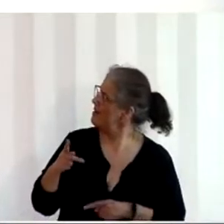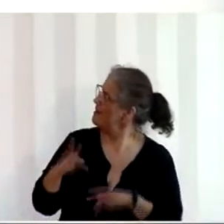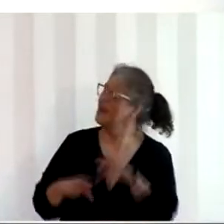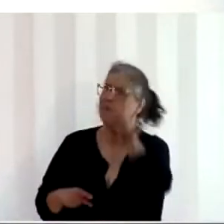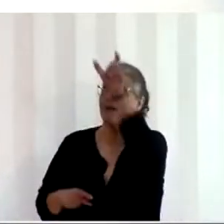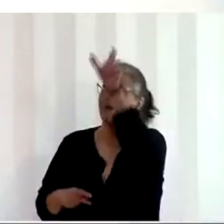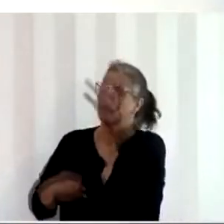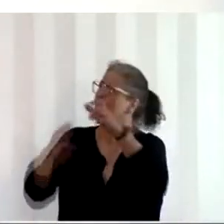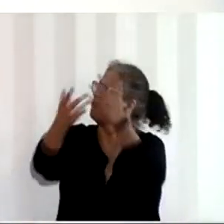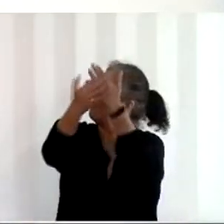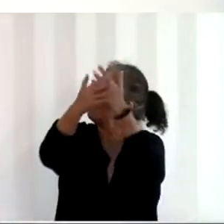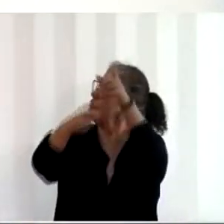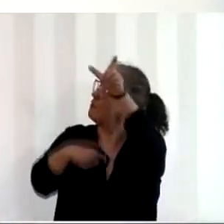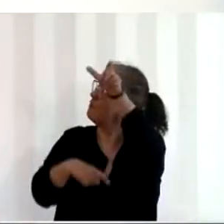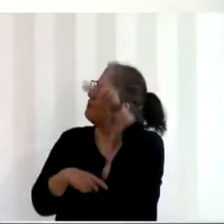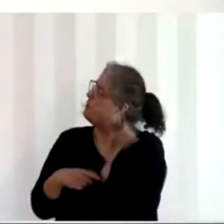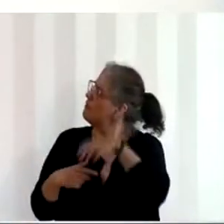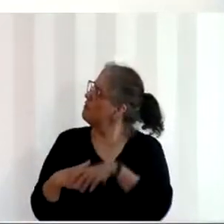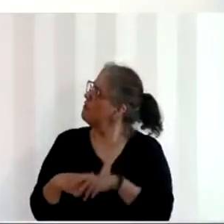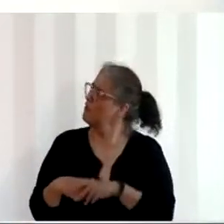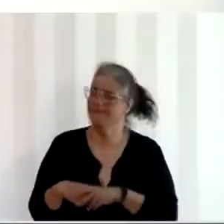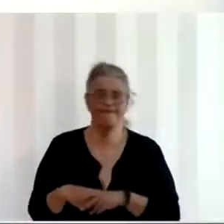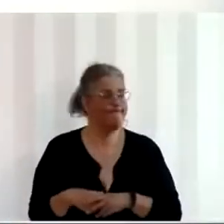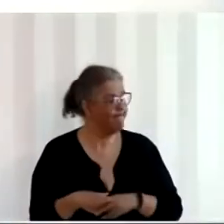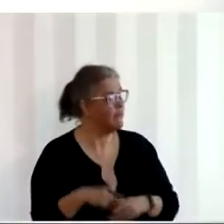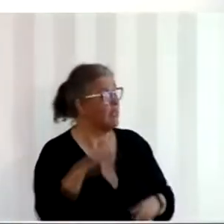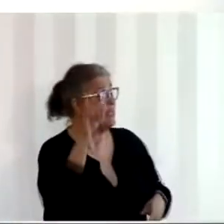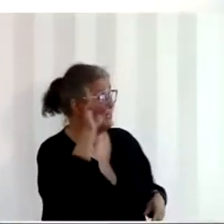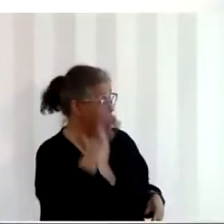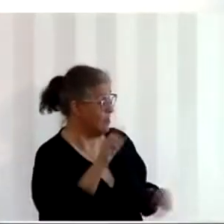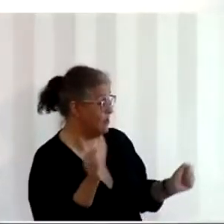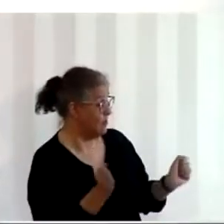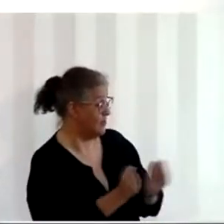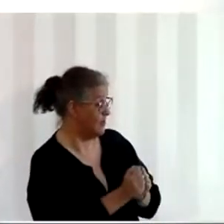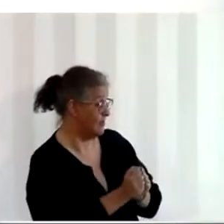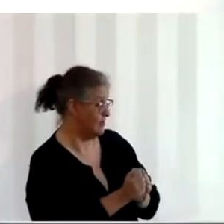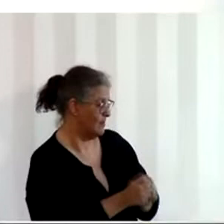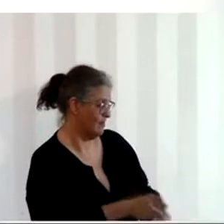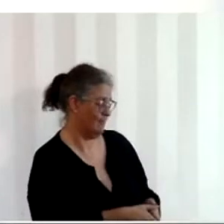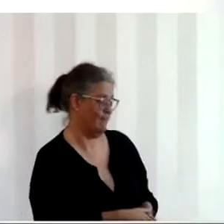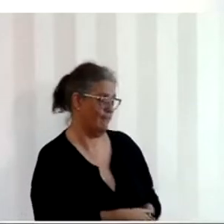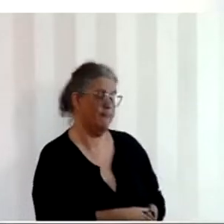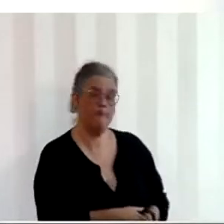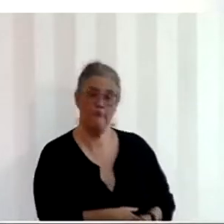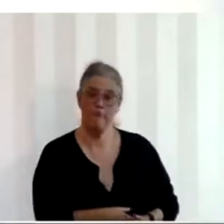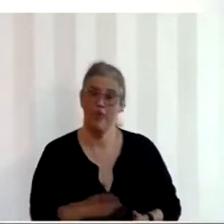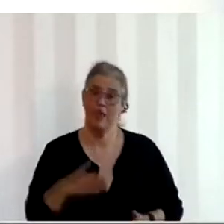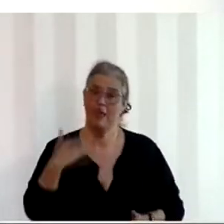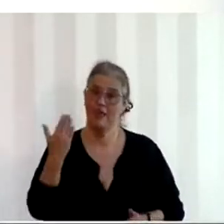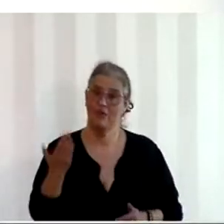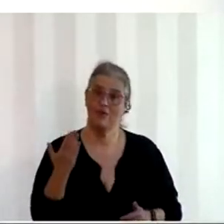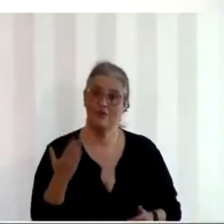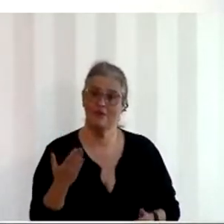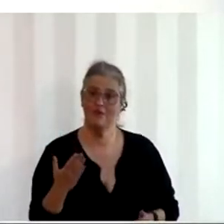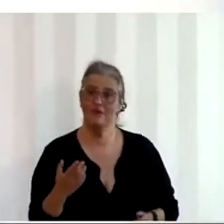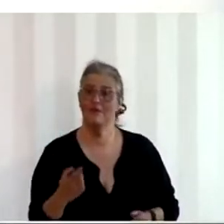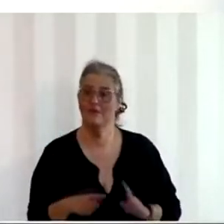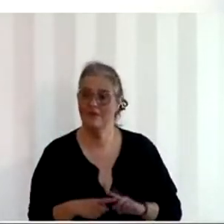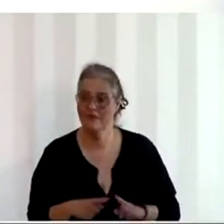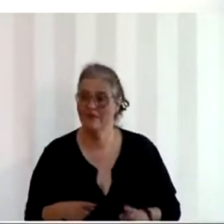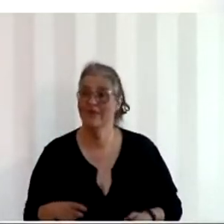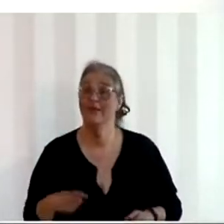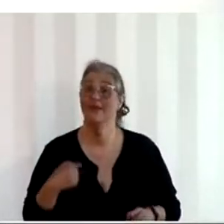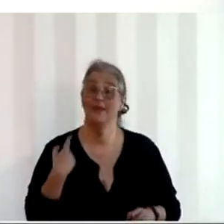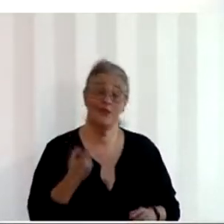Deus, está confirmando para nós que Deus está conosco. E enquanto essa coluna de nuvem permanecer sobre o tabernáculo, nós